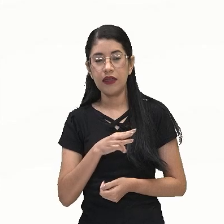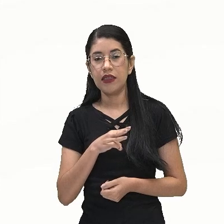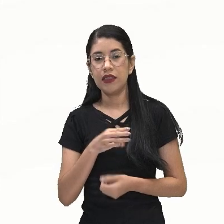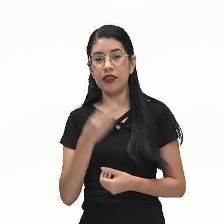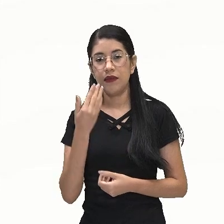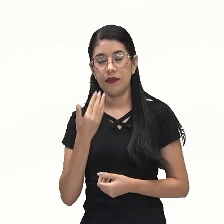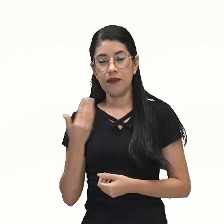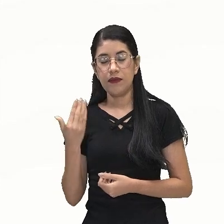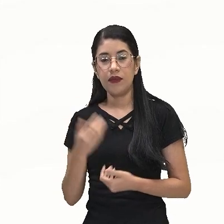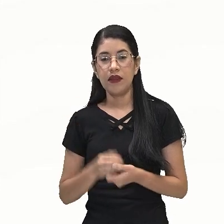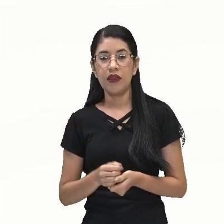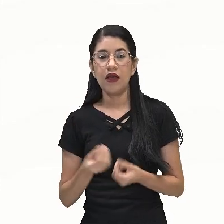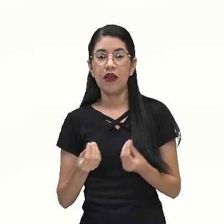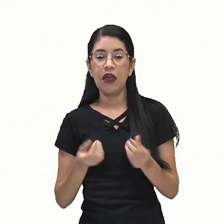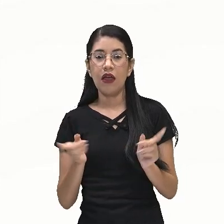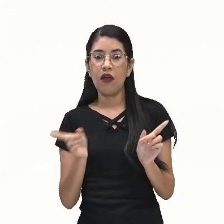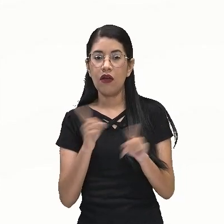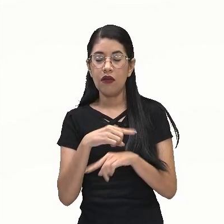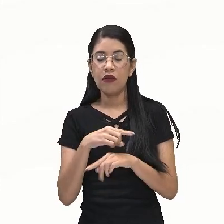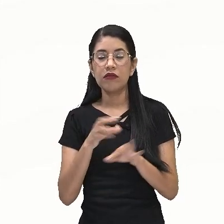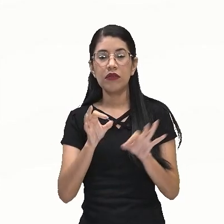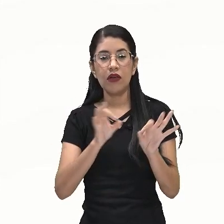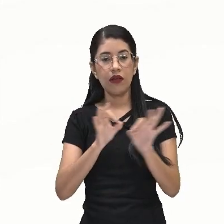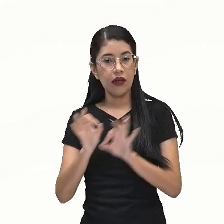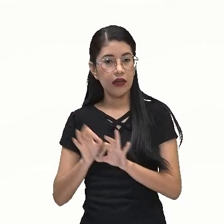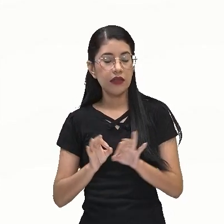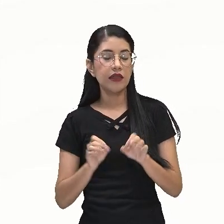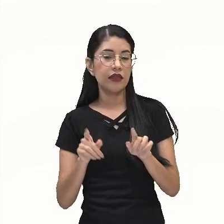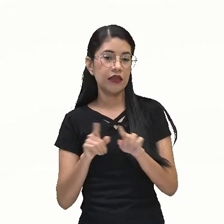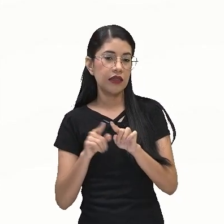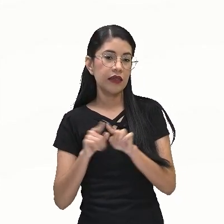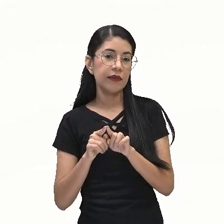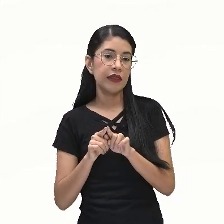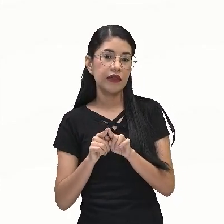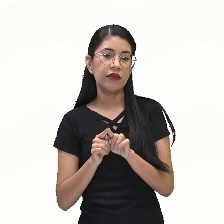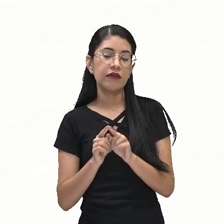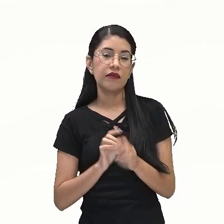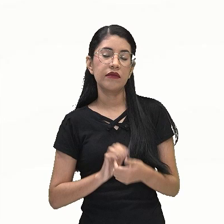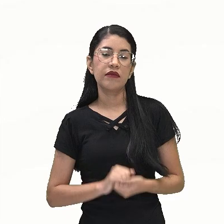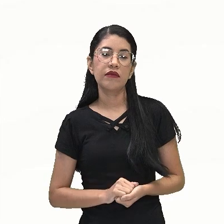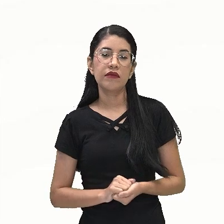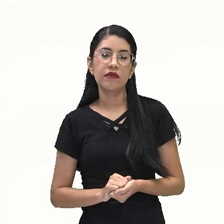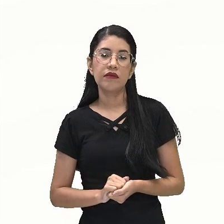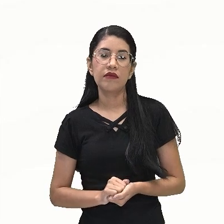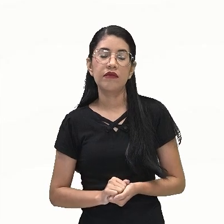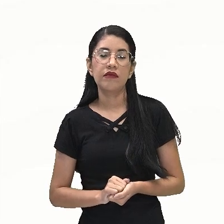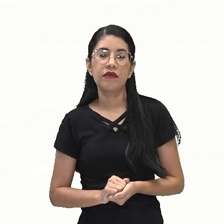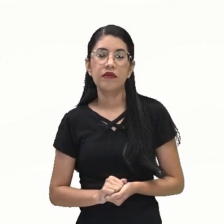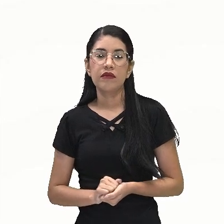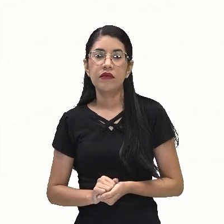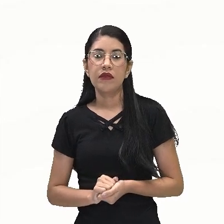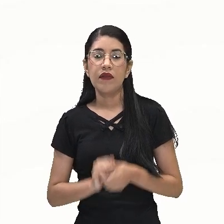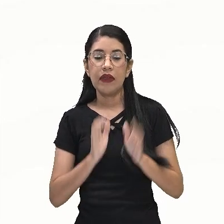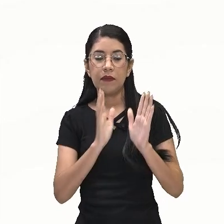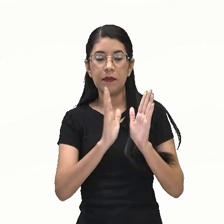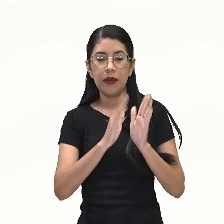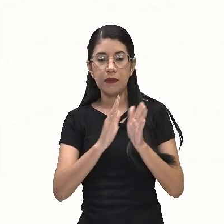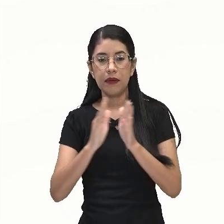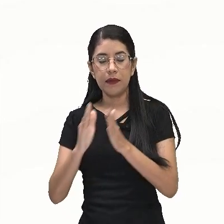A troca, o seu coeficiente também vai trocar. Ok? A ordem que vai